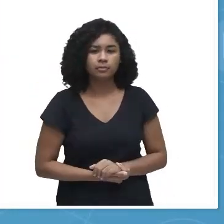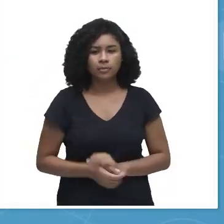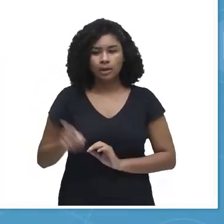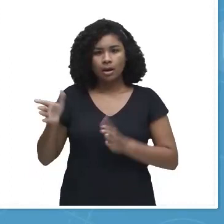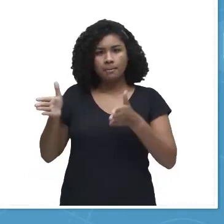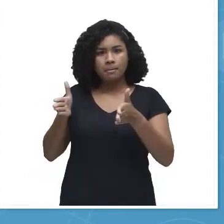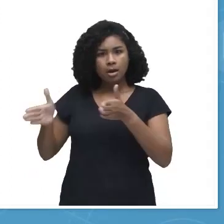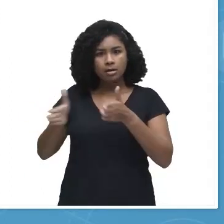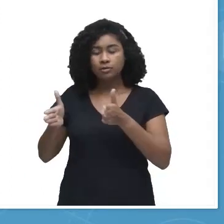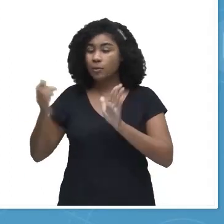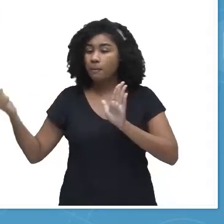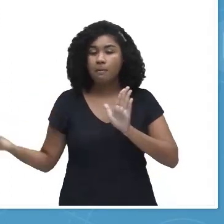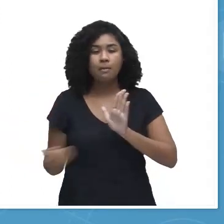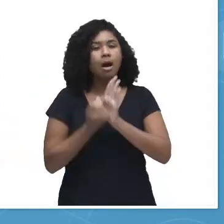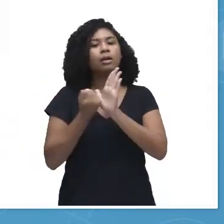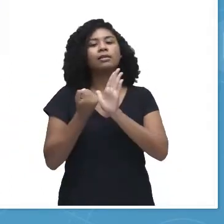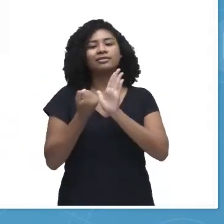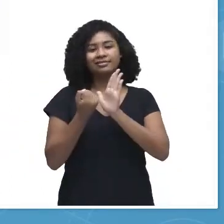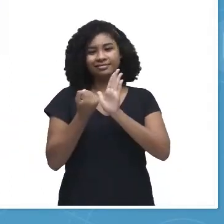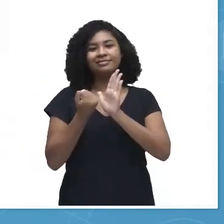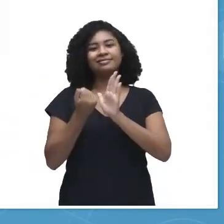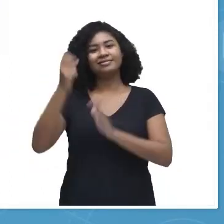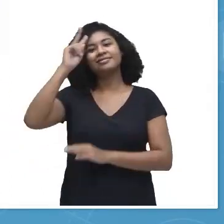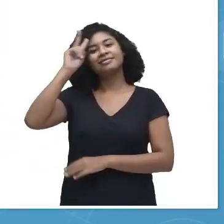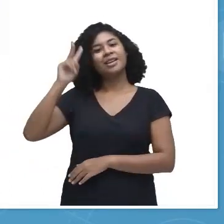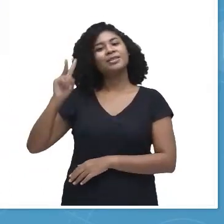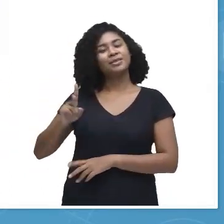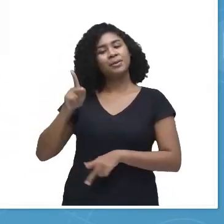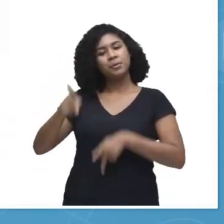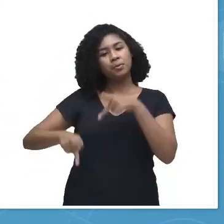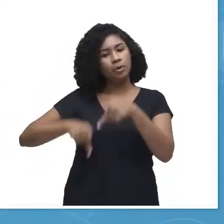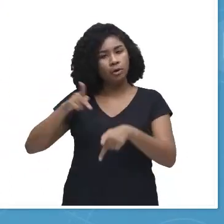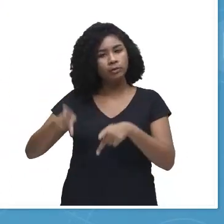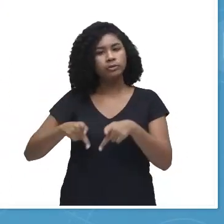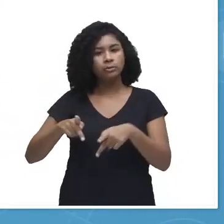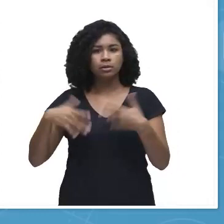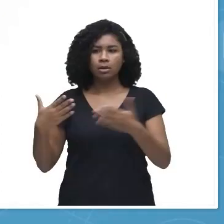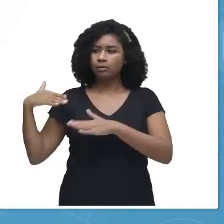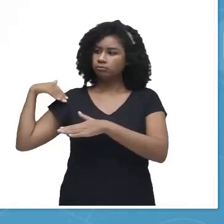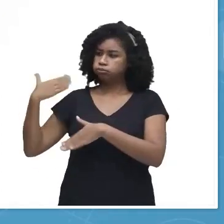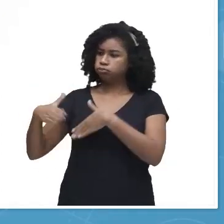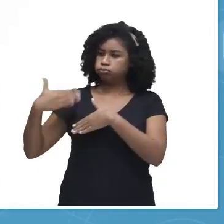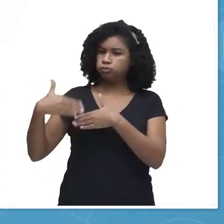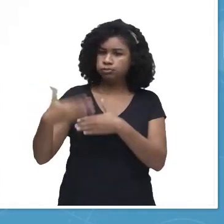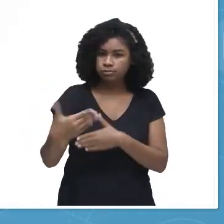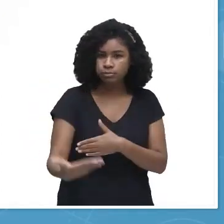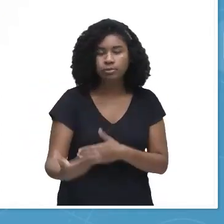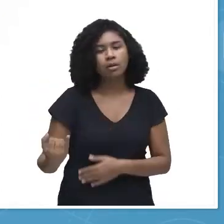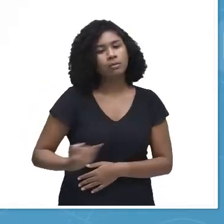nossa história. E é importante relembrar que toda a história é um processo. E que a gente vive hoje o processo histórico